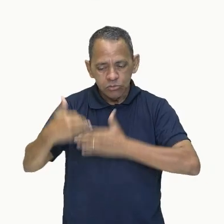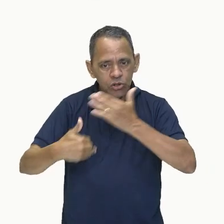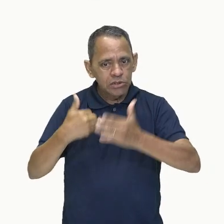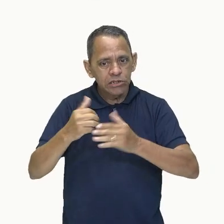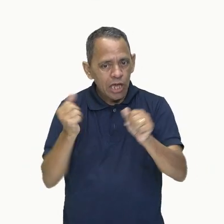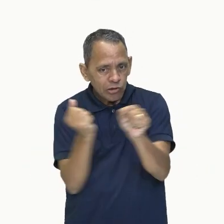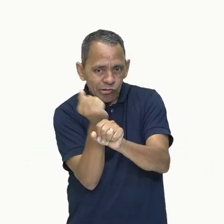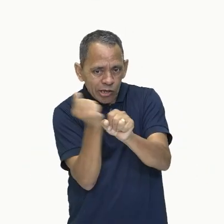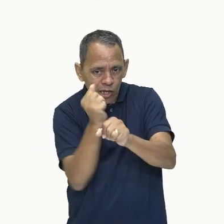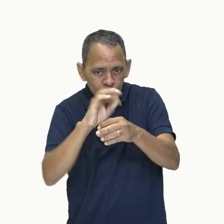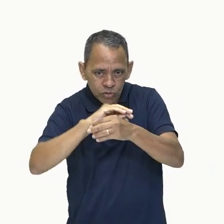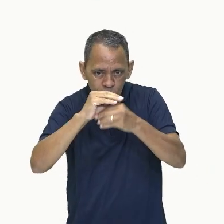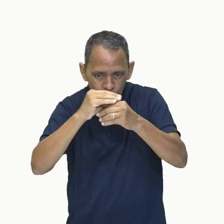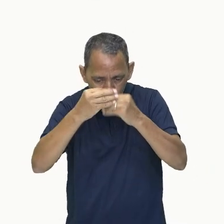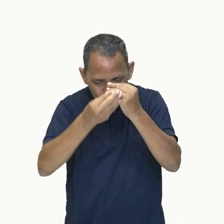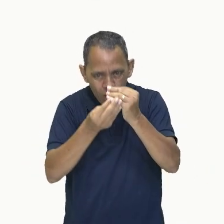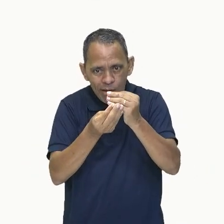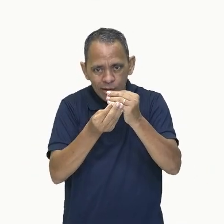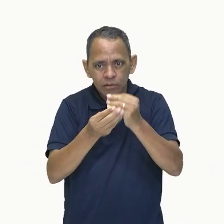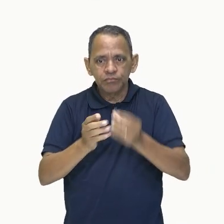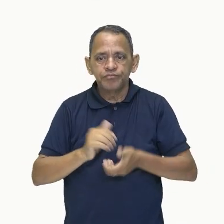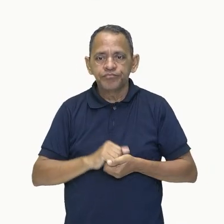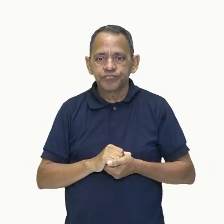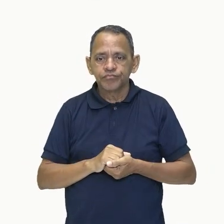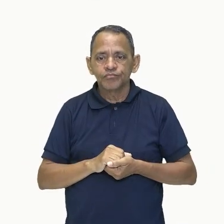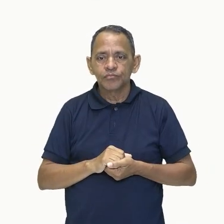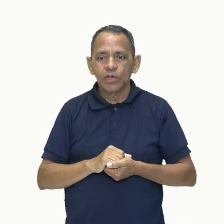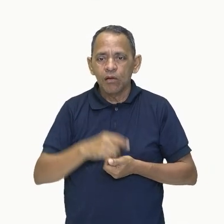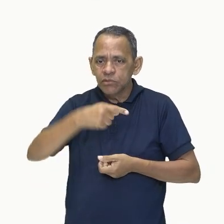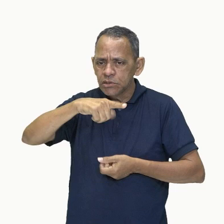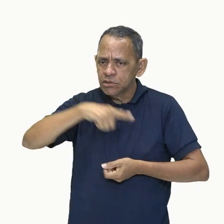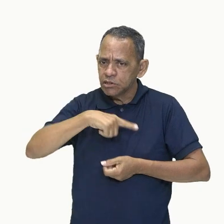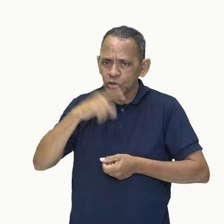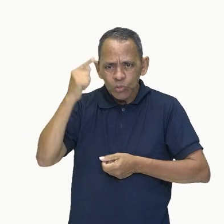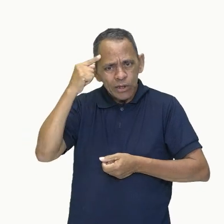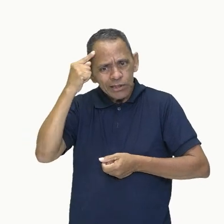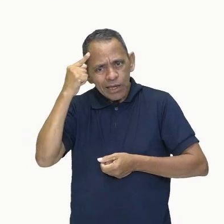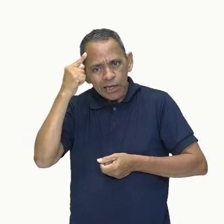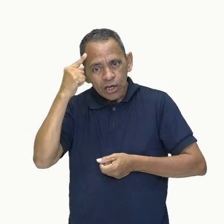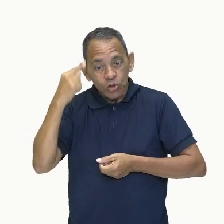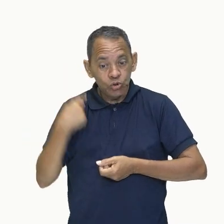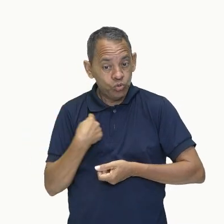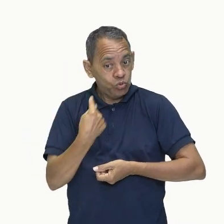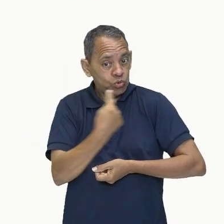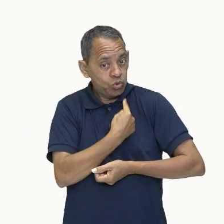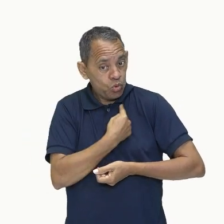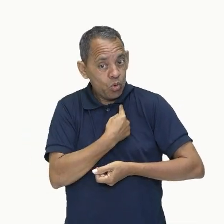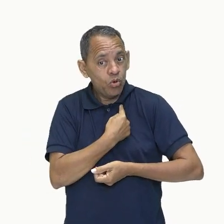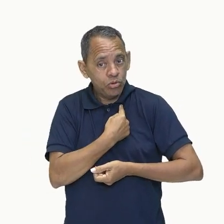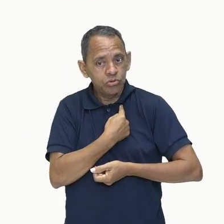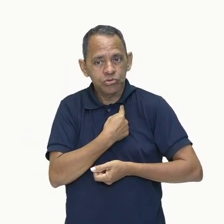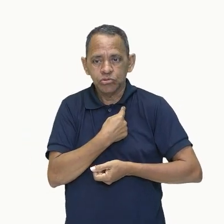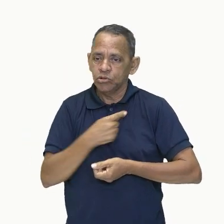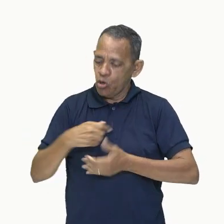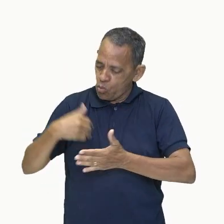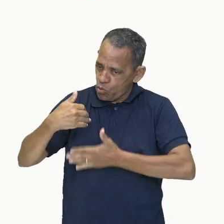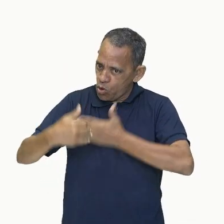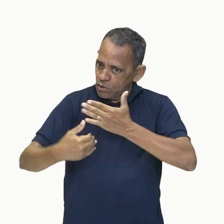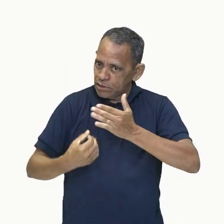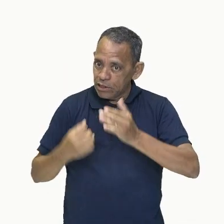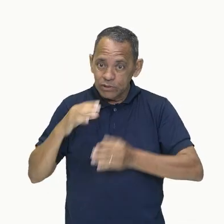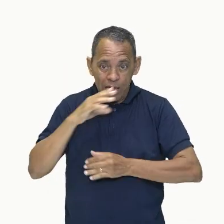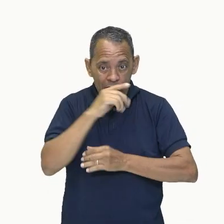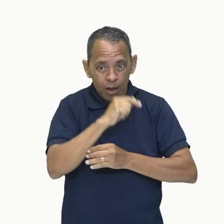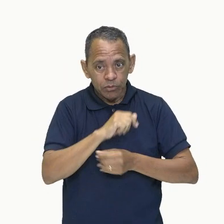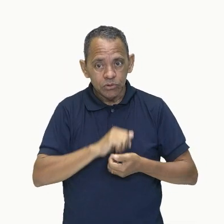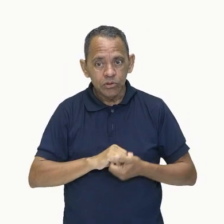das moléculas. Então, para você ter uma ideia que o nosso processo ele é feito de maneira bem rápida, tá? Mas